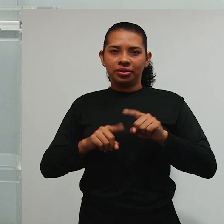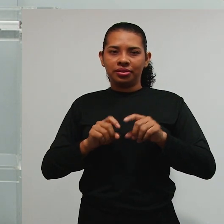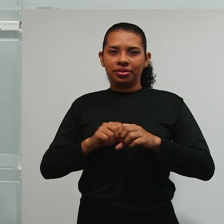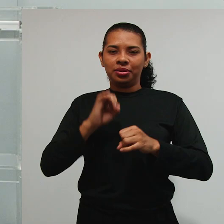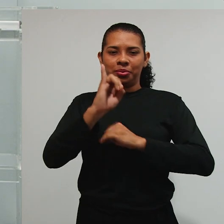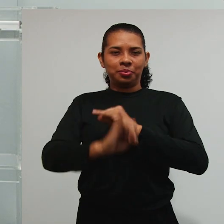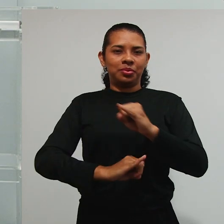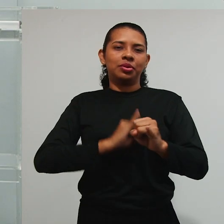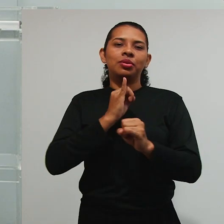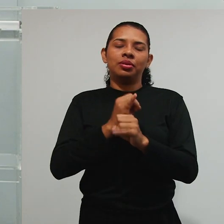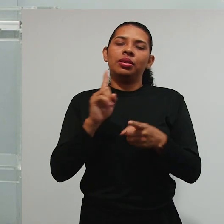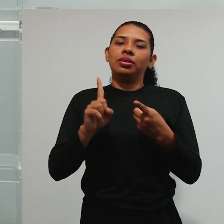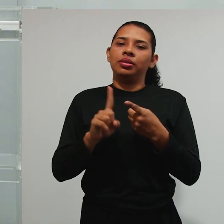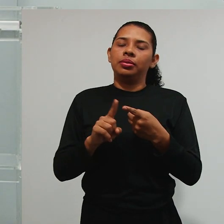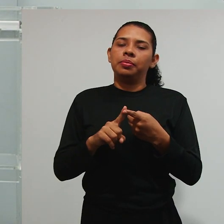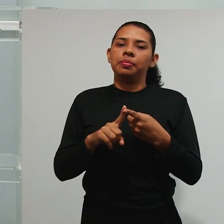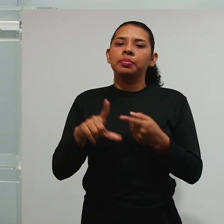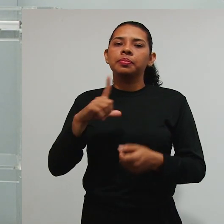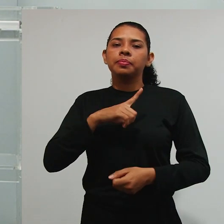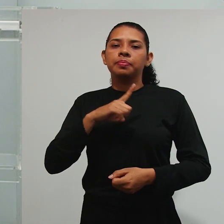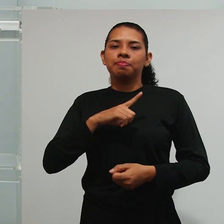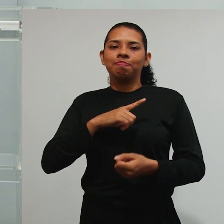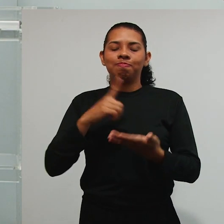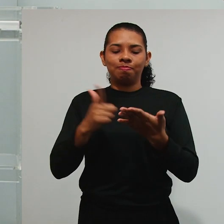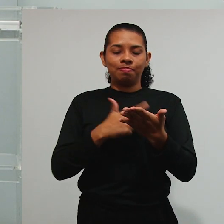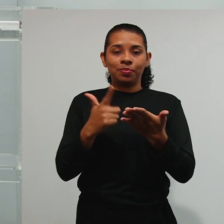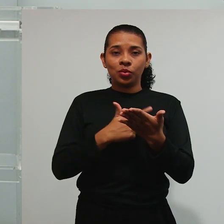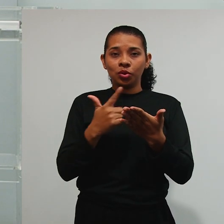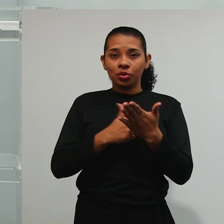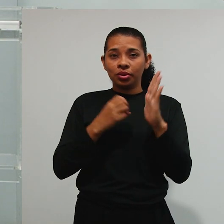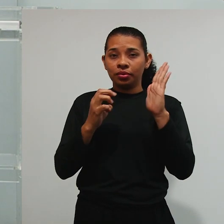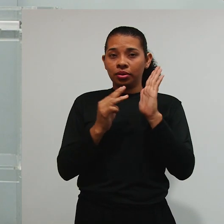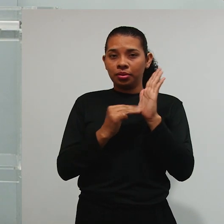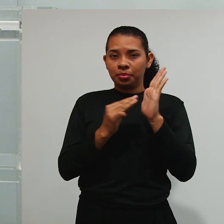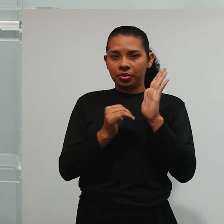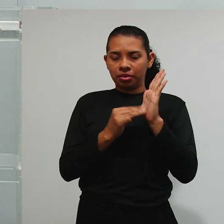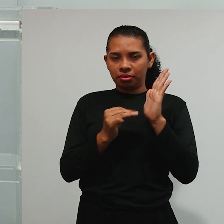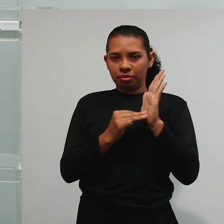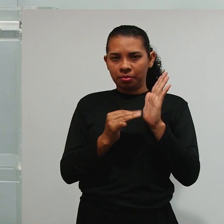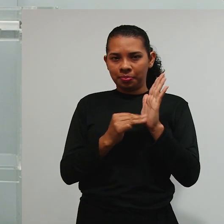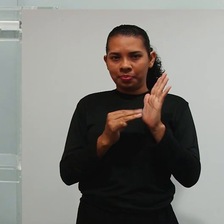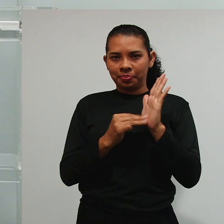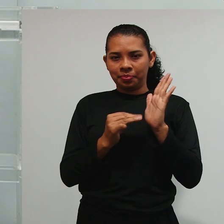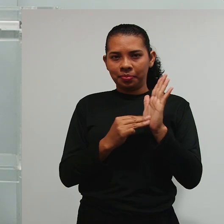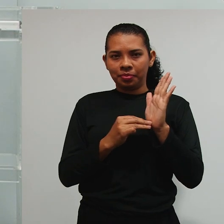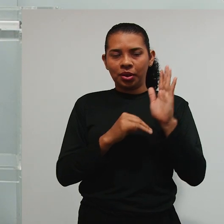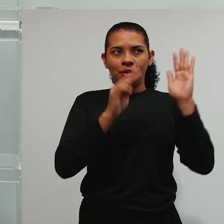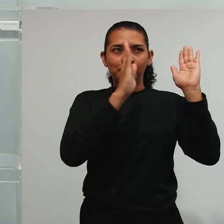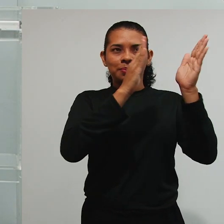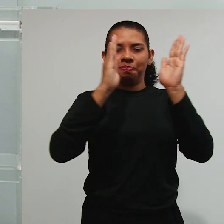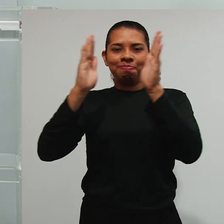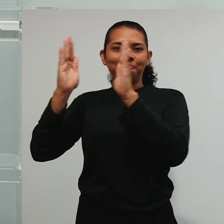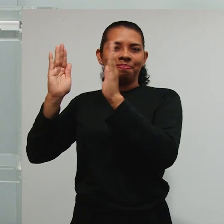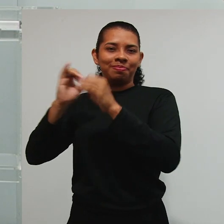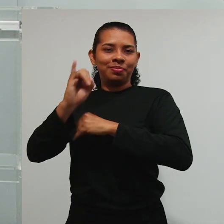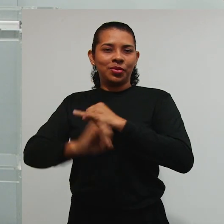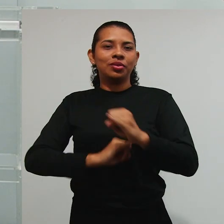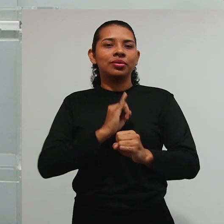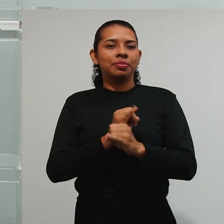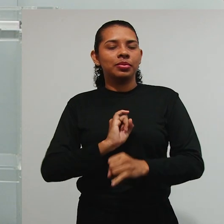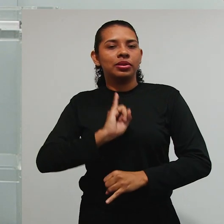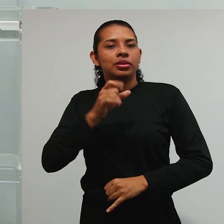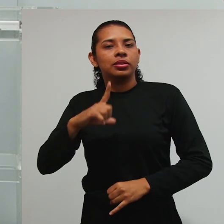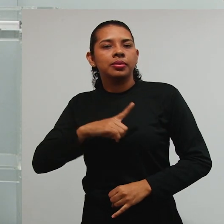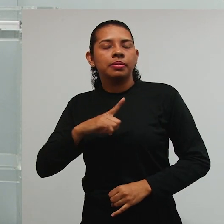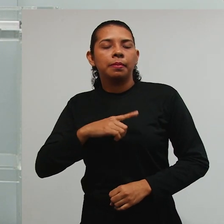Swap. Você também tem os livros que tratam sobre metodologia na biblioteca virtual. Então, se houver dúvida, se